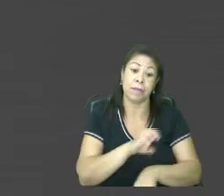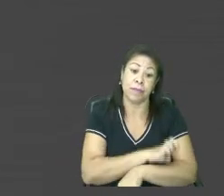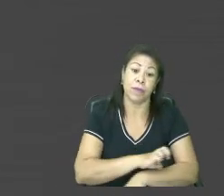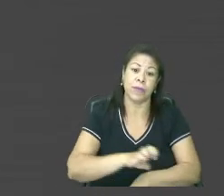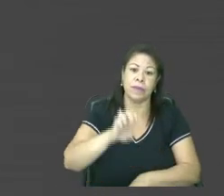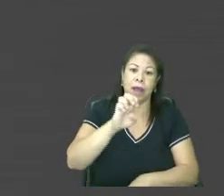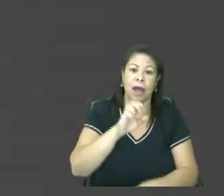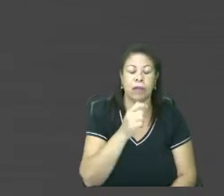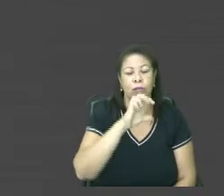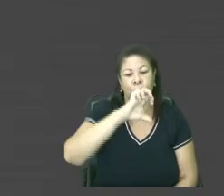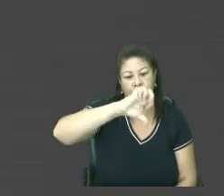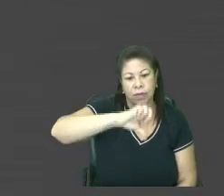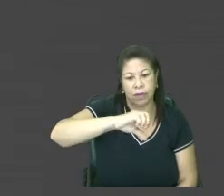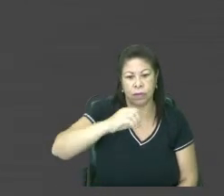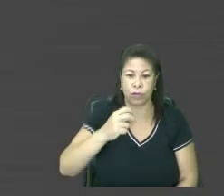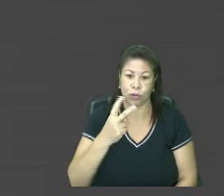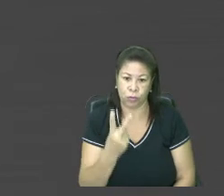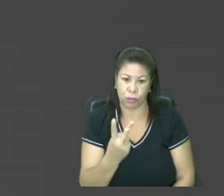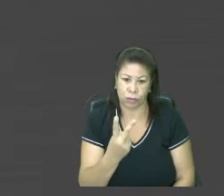902.